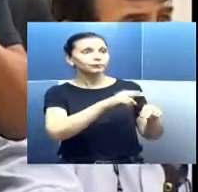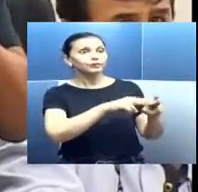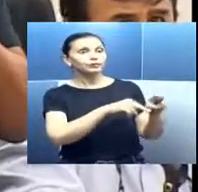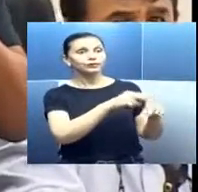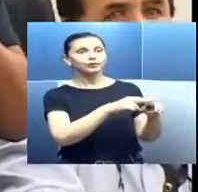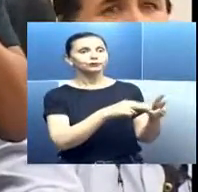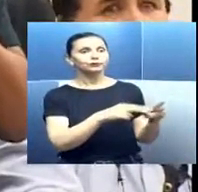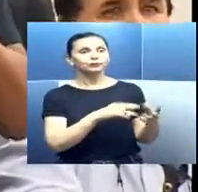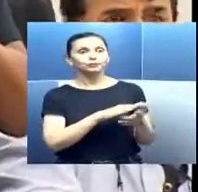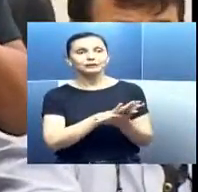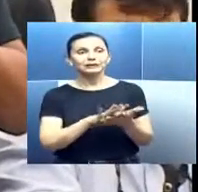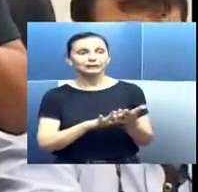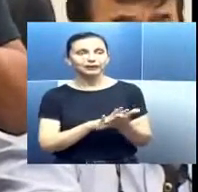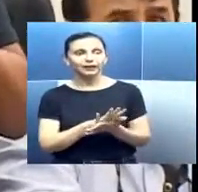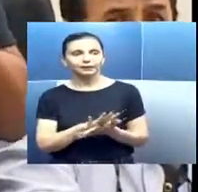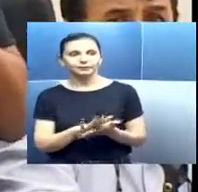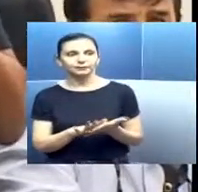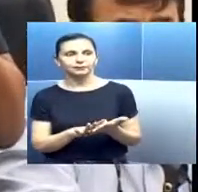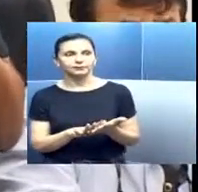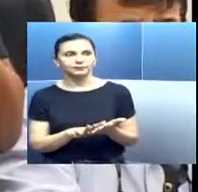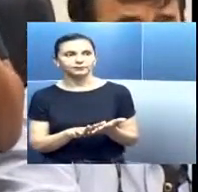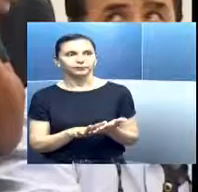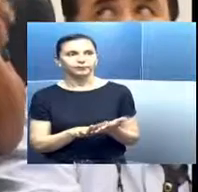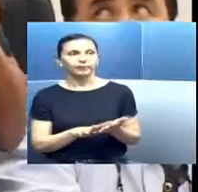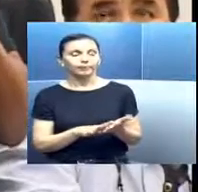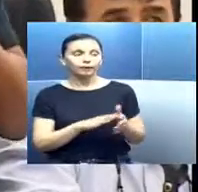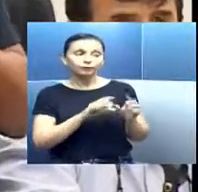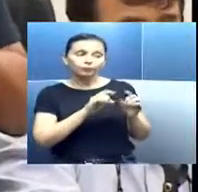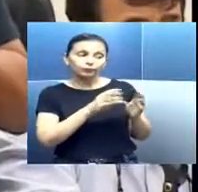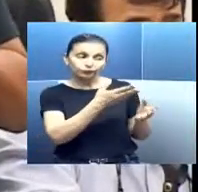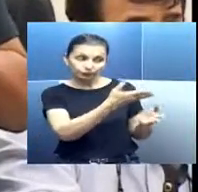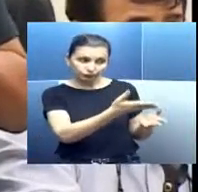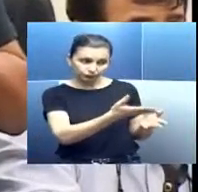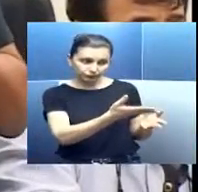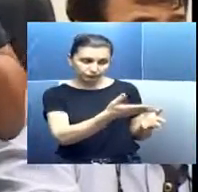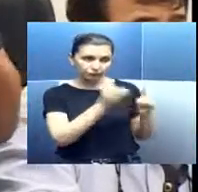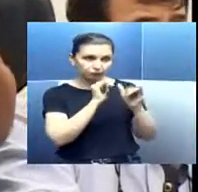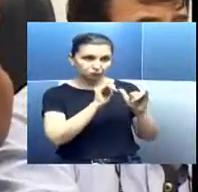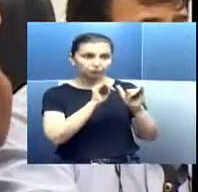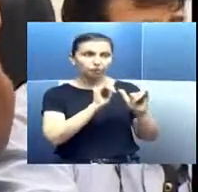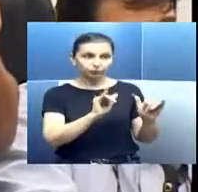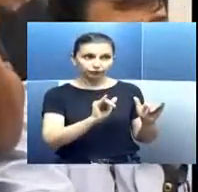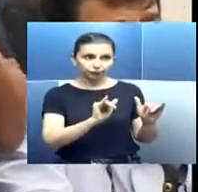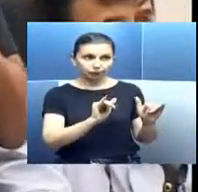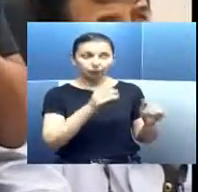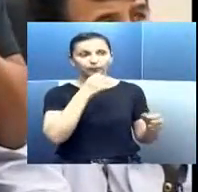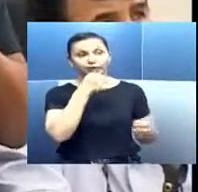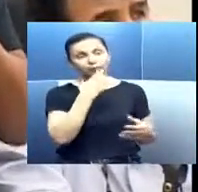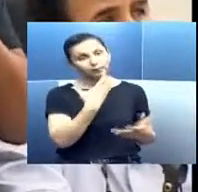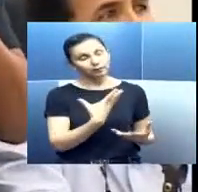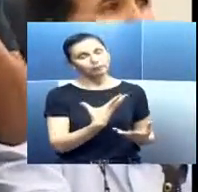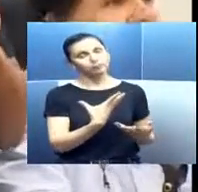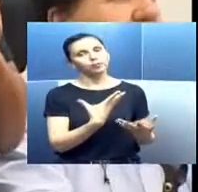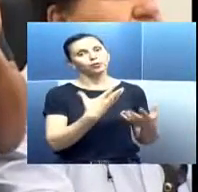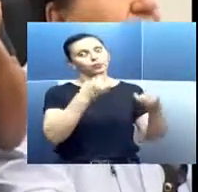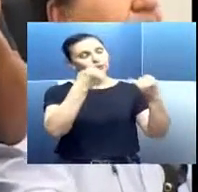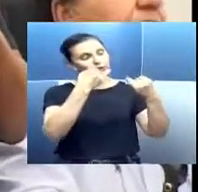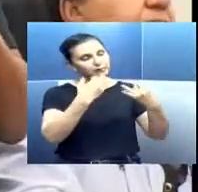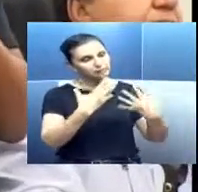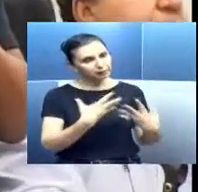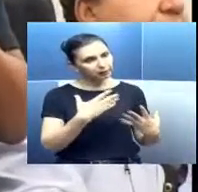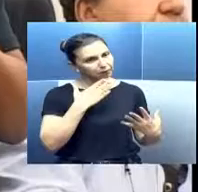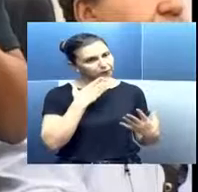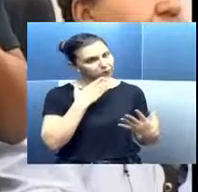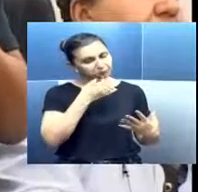informação ele não tinha informação só ter trazendo que já está renegociando está fazendo um impacto financeiro na minha opinião já